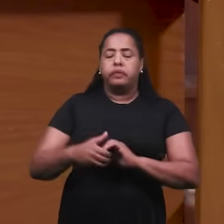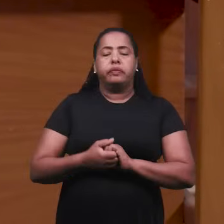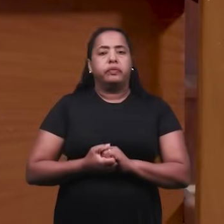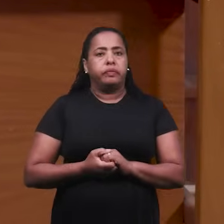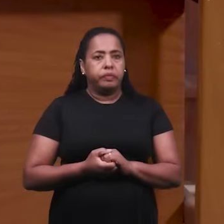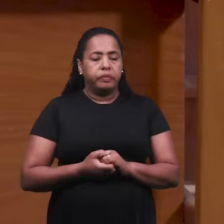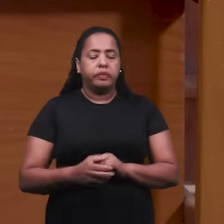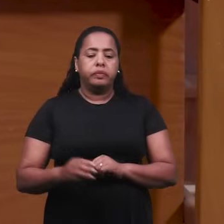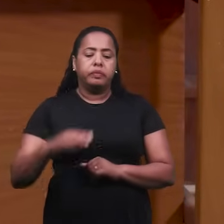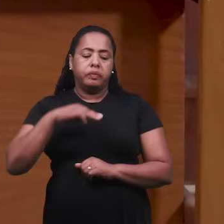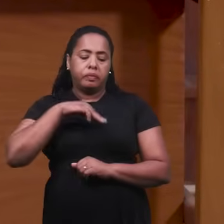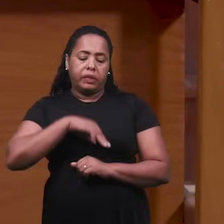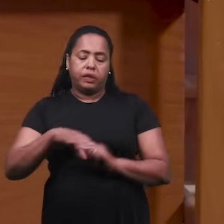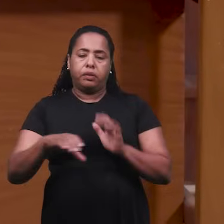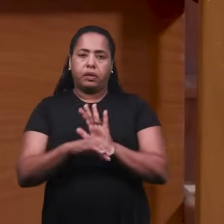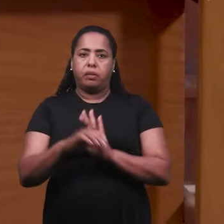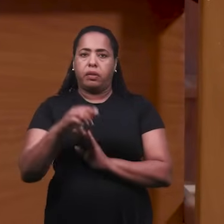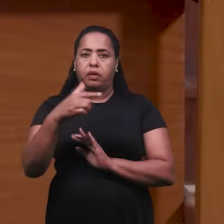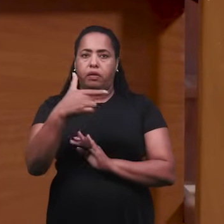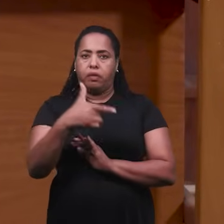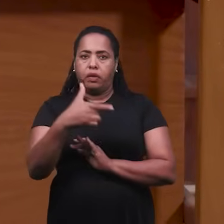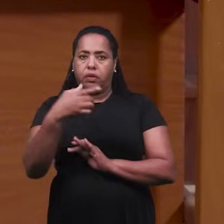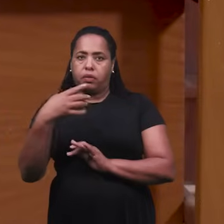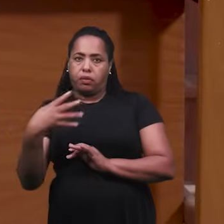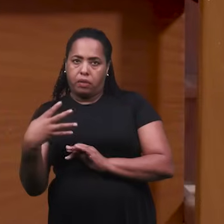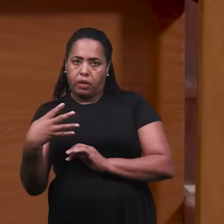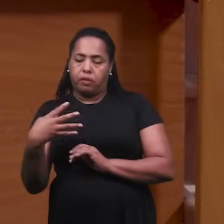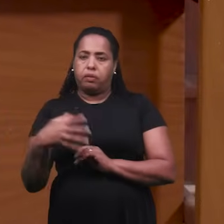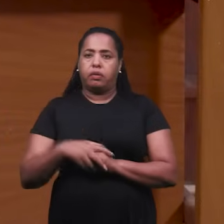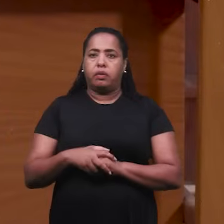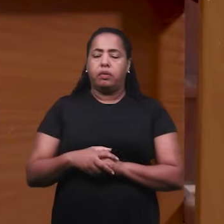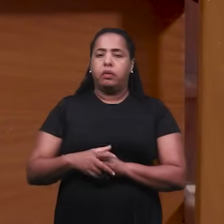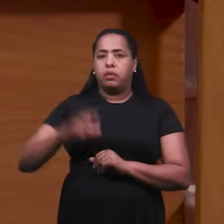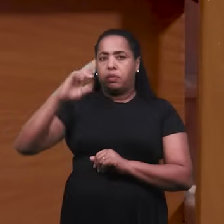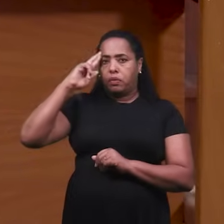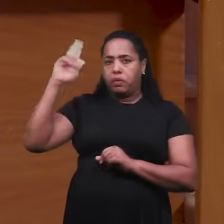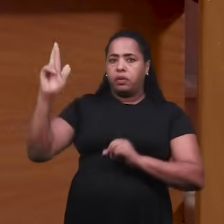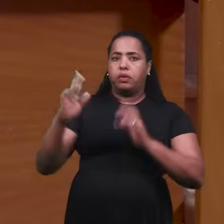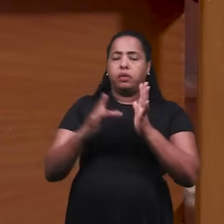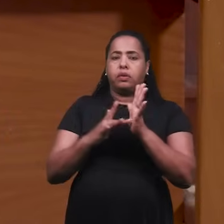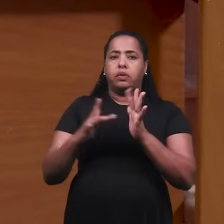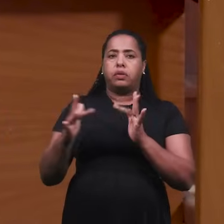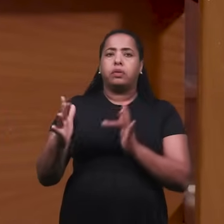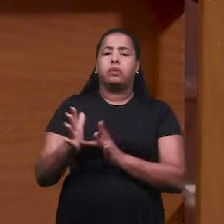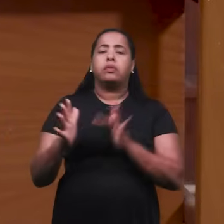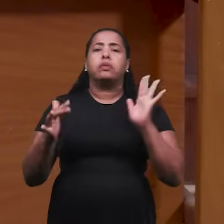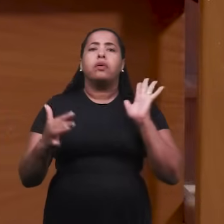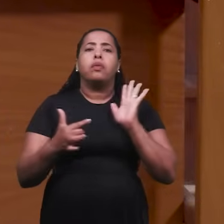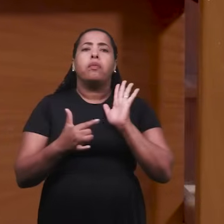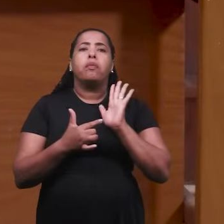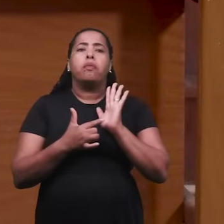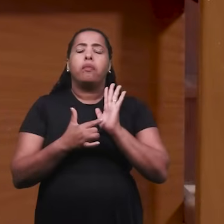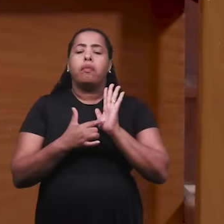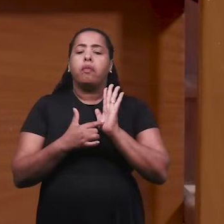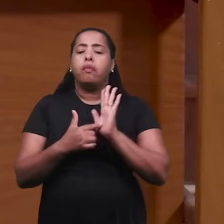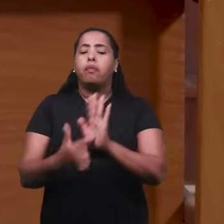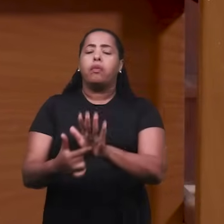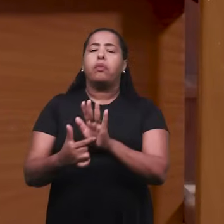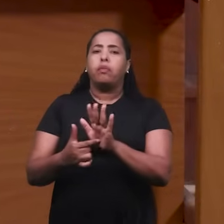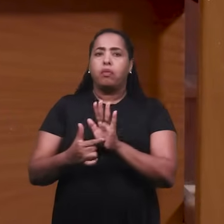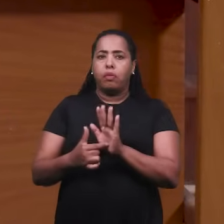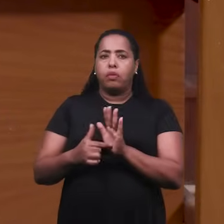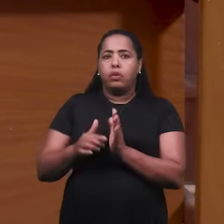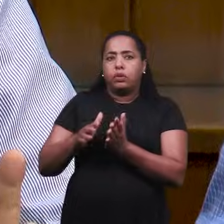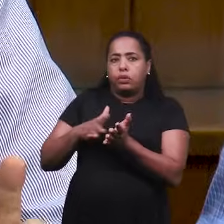Em Mateus 24, o Senhor Jesus, ele falou de forma